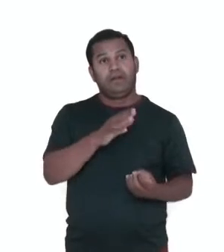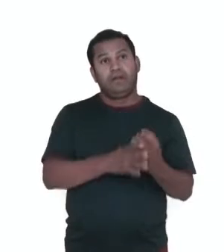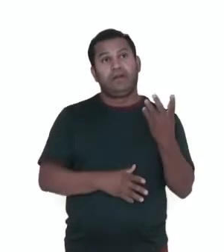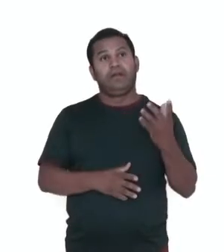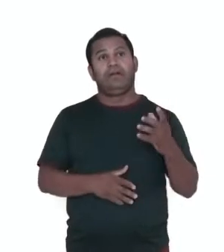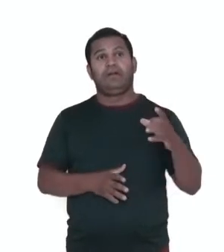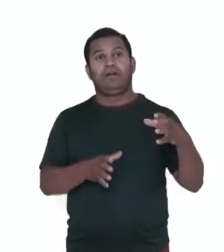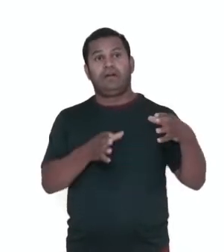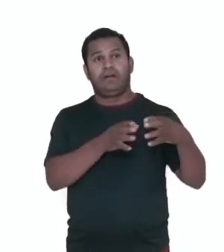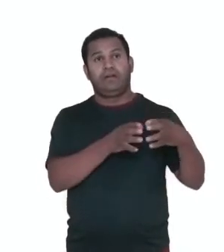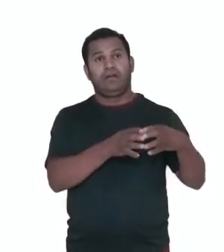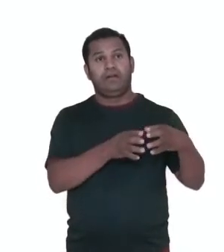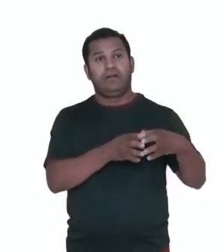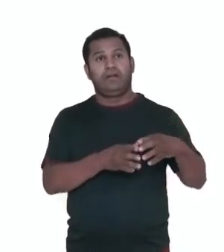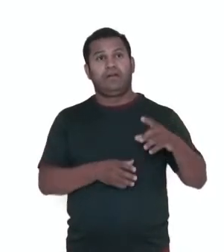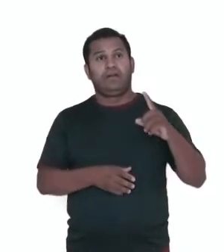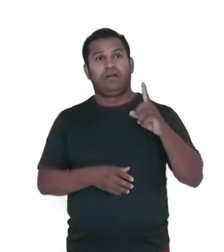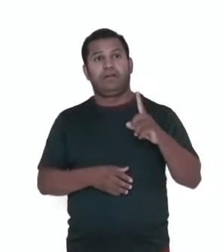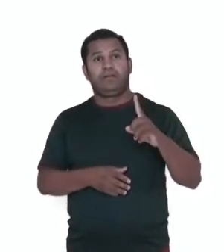Educação Sanitária. Foi